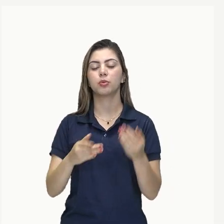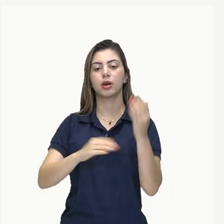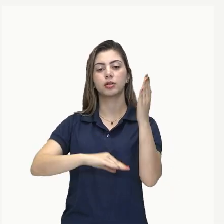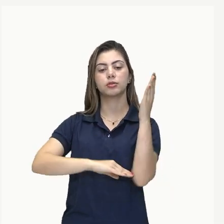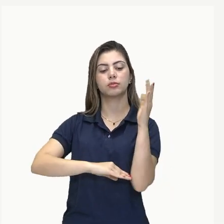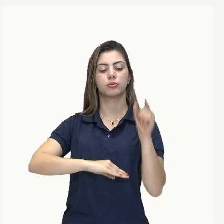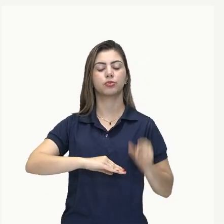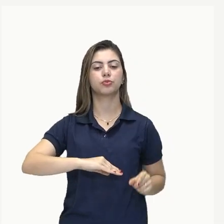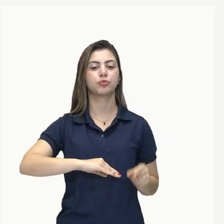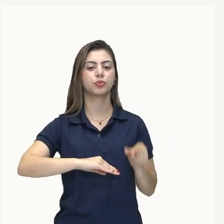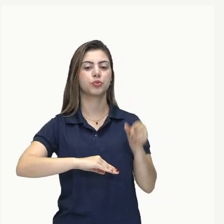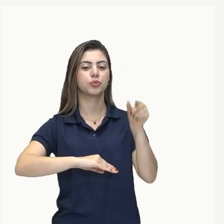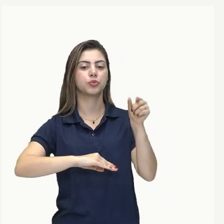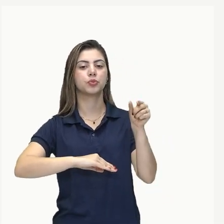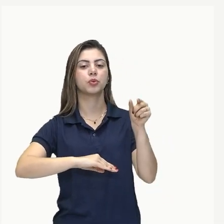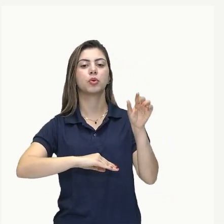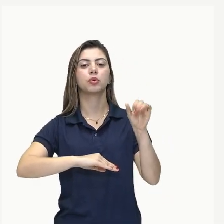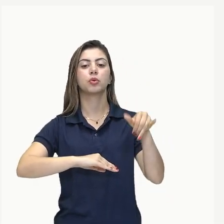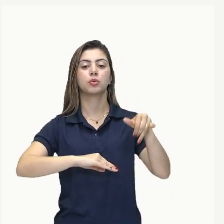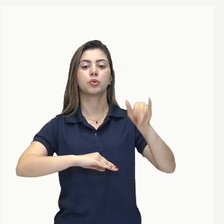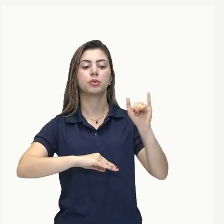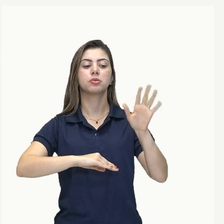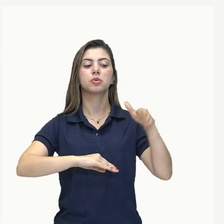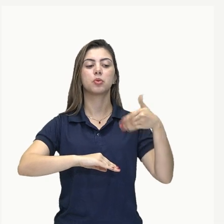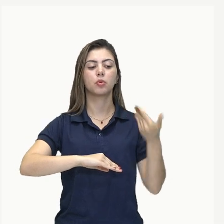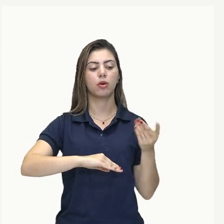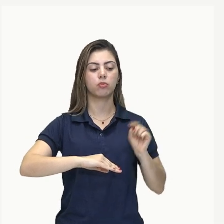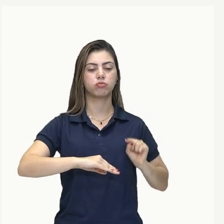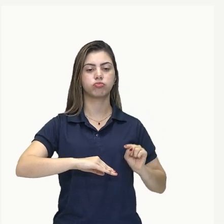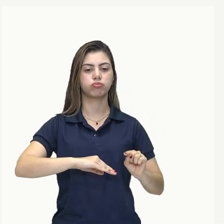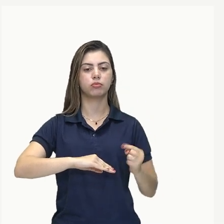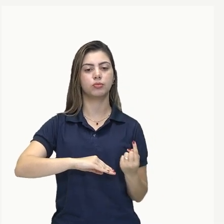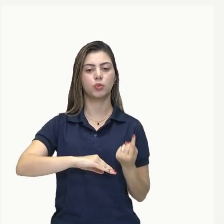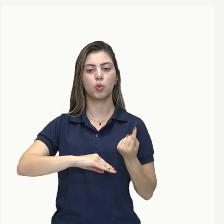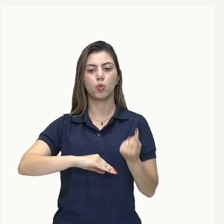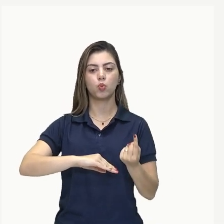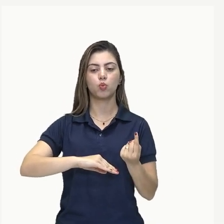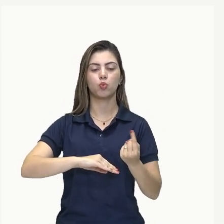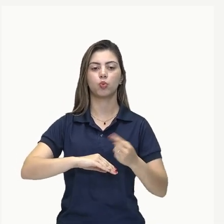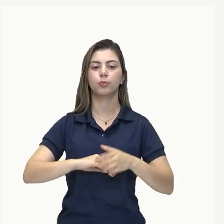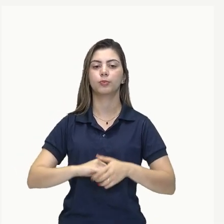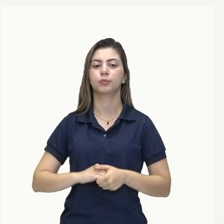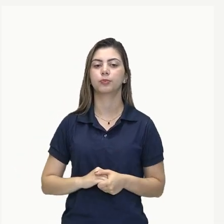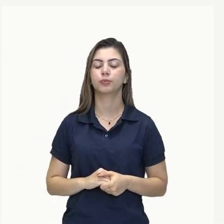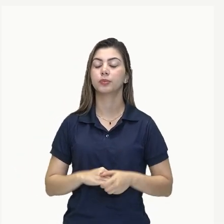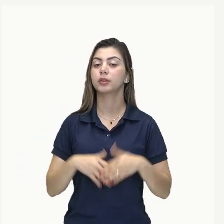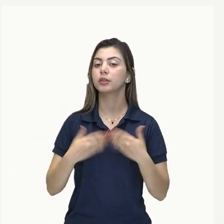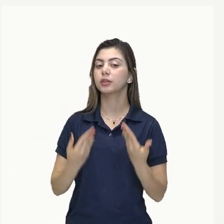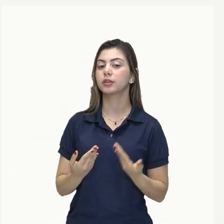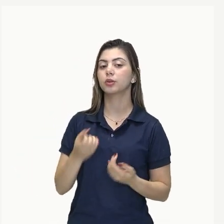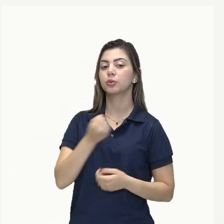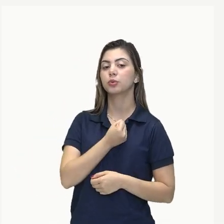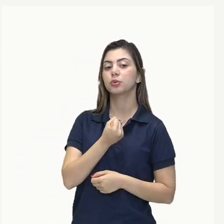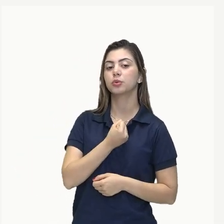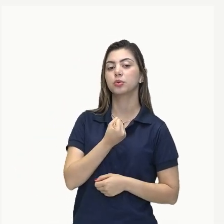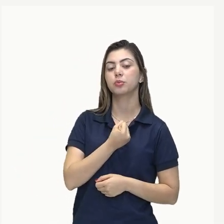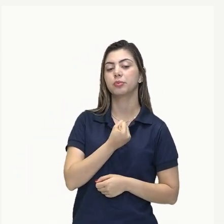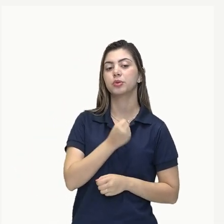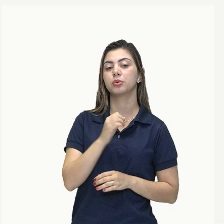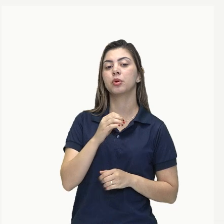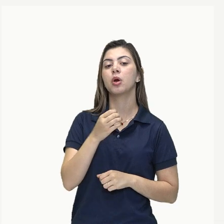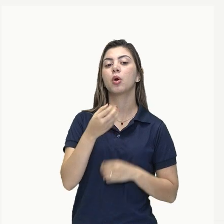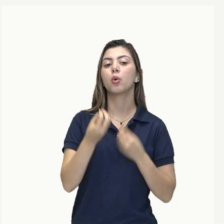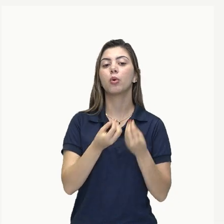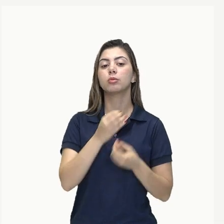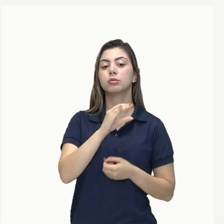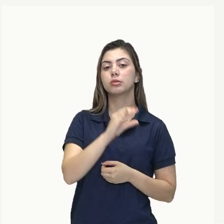eixo Y. Tá aqui a posição dele, ó. Então o valor de y é igual a 1. Então